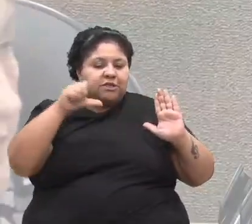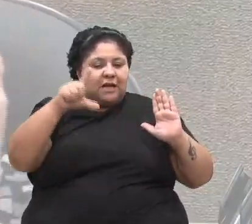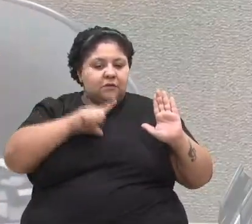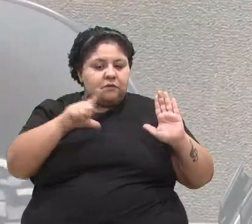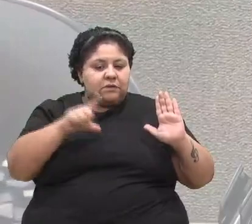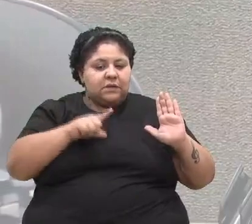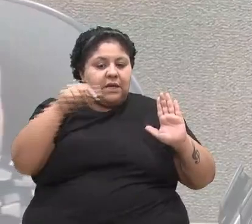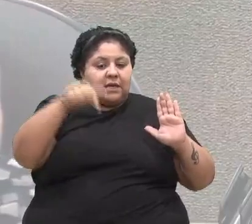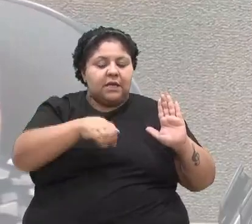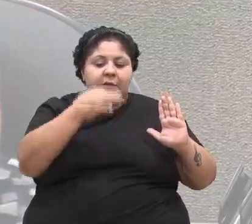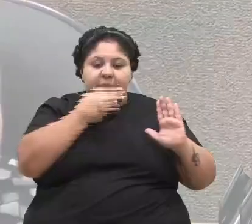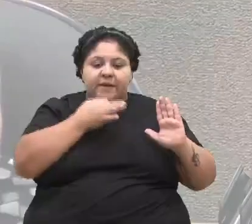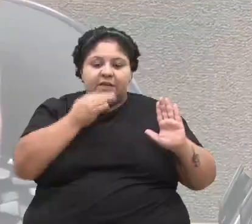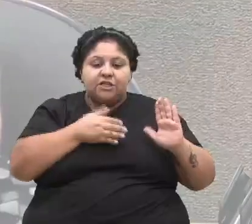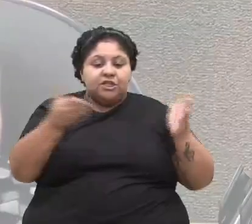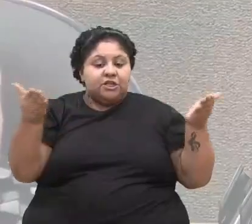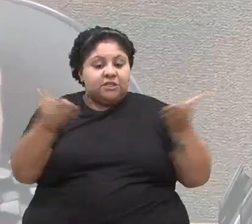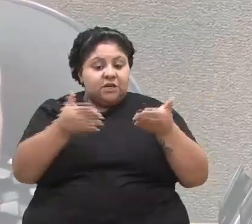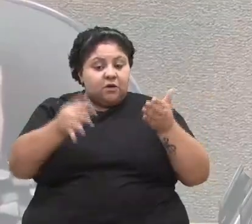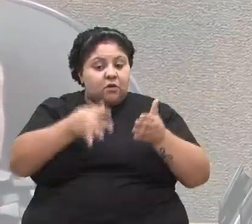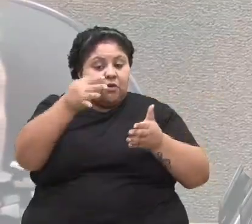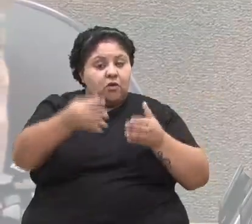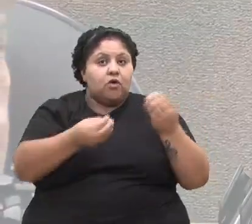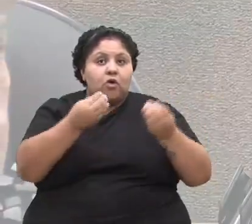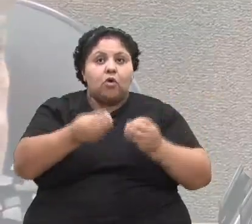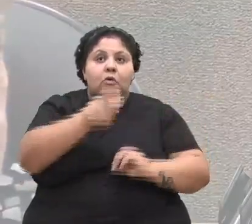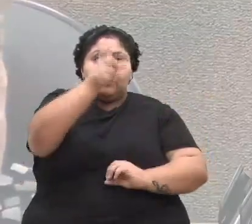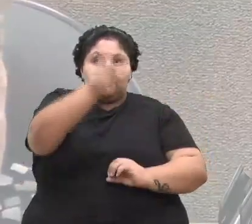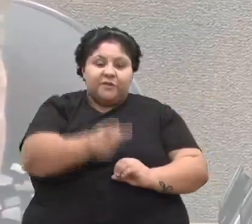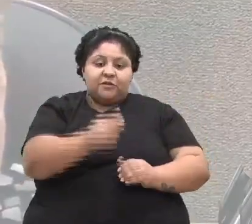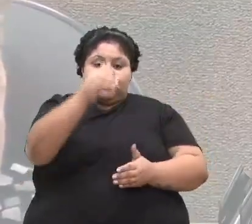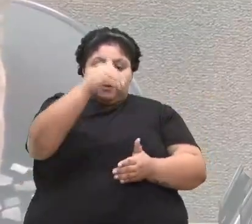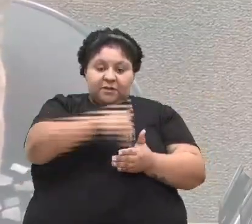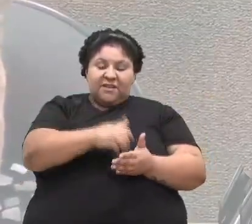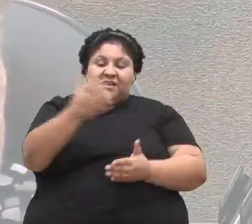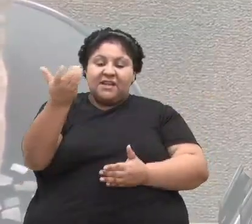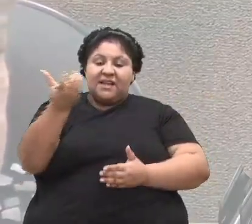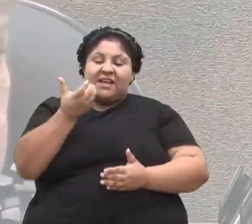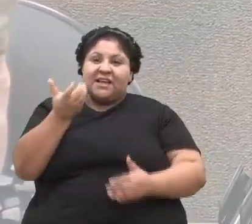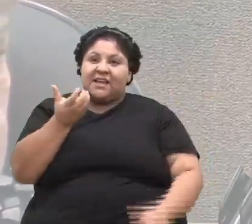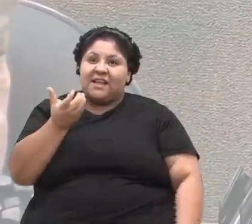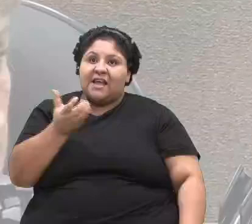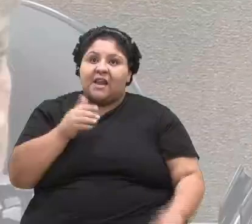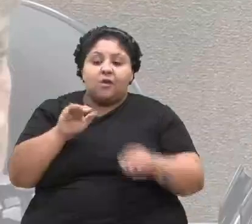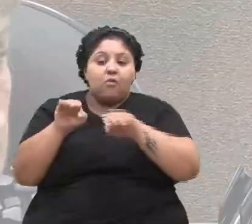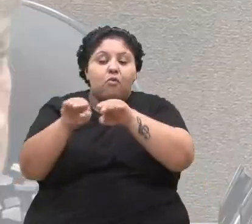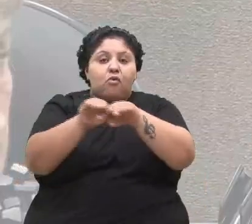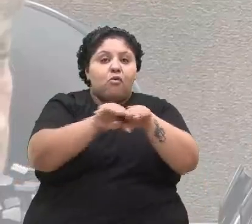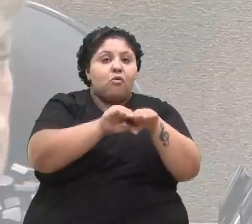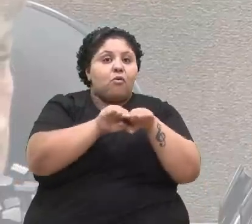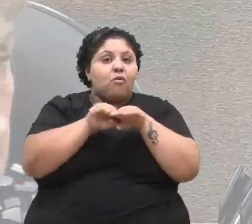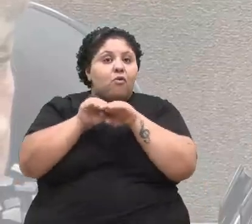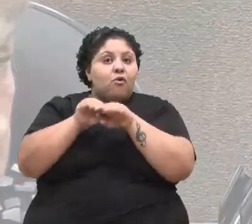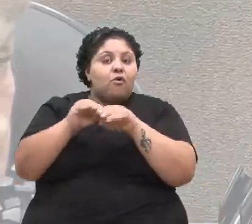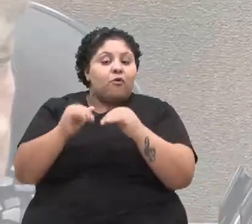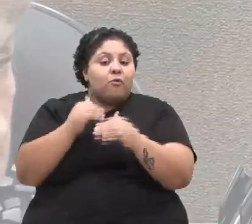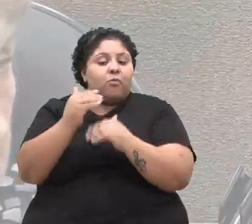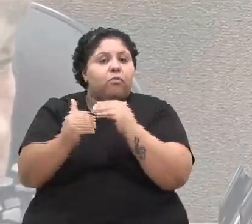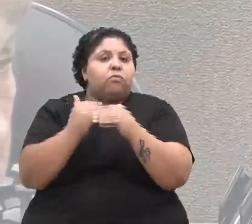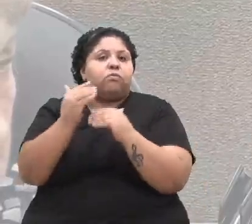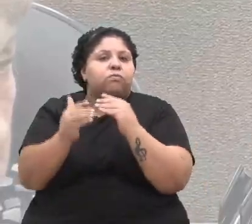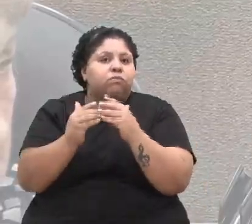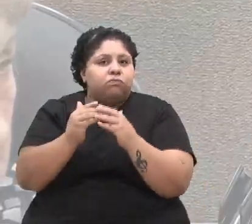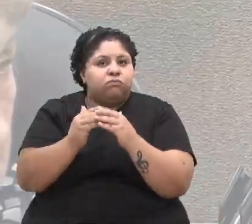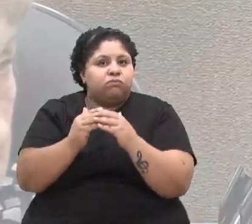futuro? Perfeito. E os nossos eleitores, como o senhor mesmo falou, eles querem este equilíbrio e querem este avanço e querem alguém